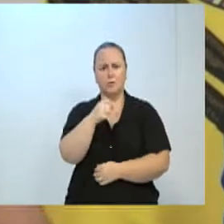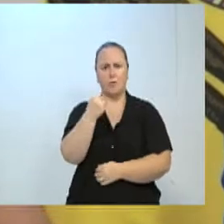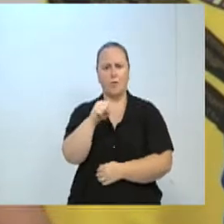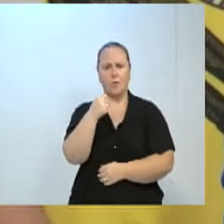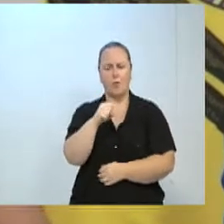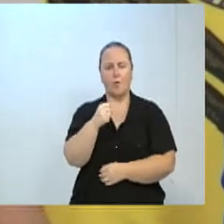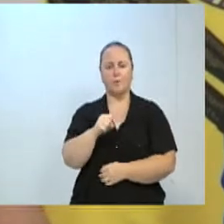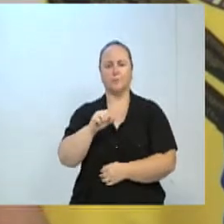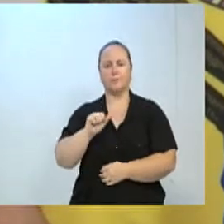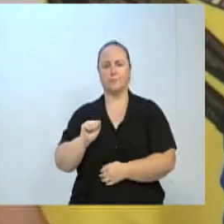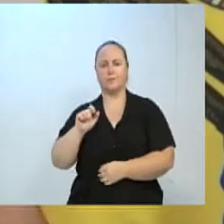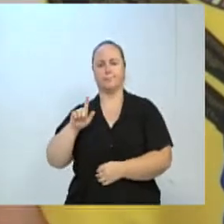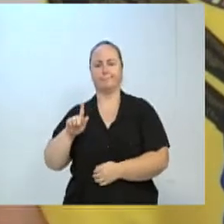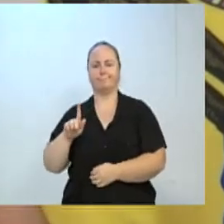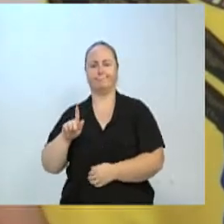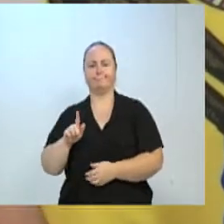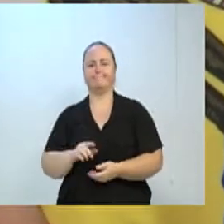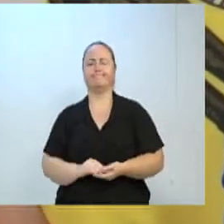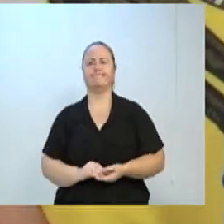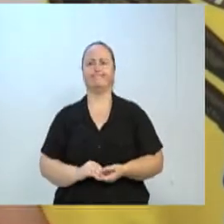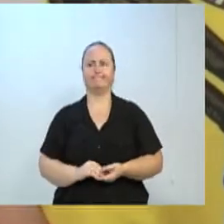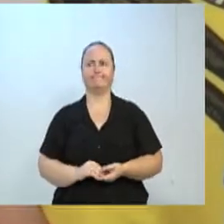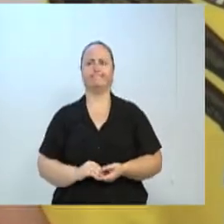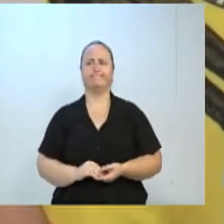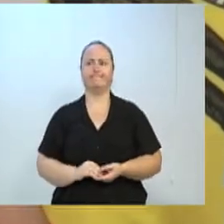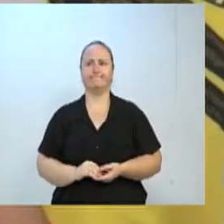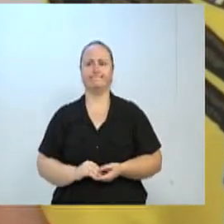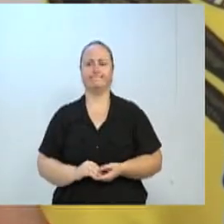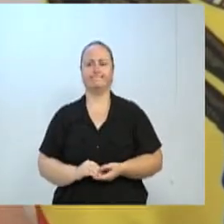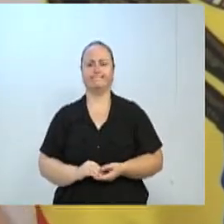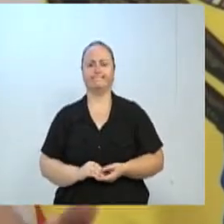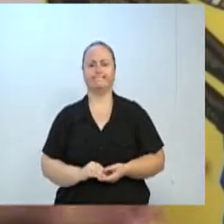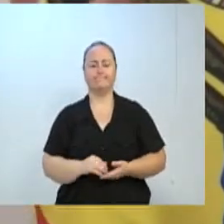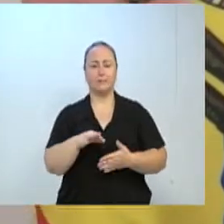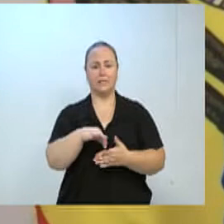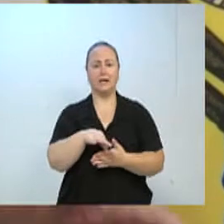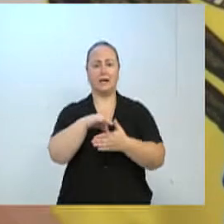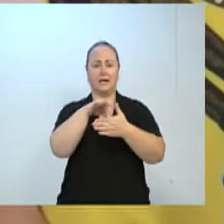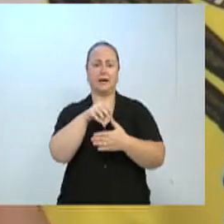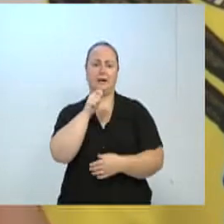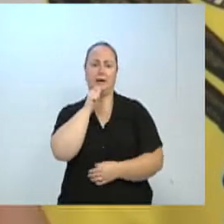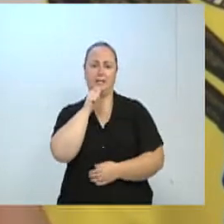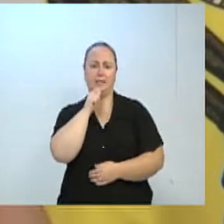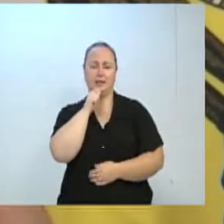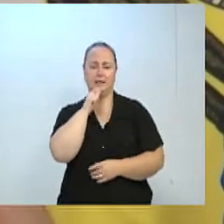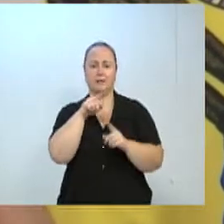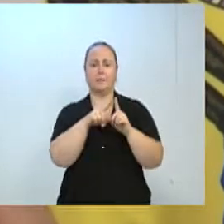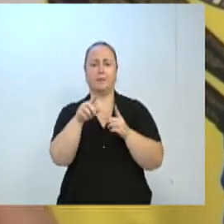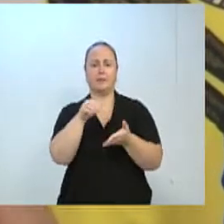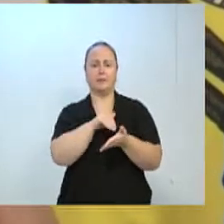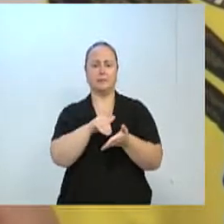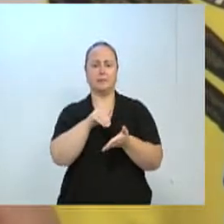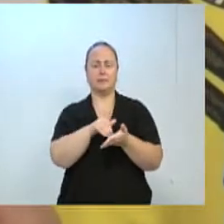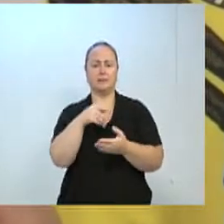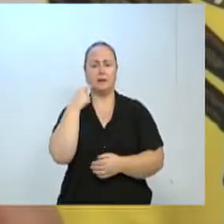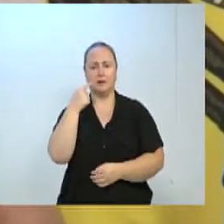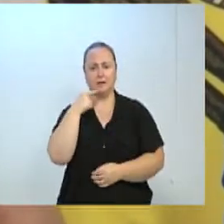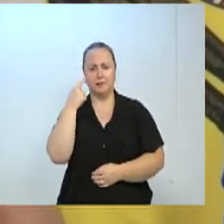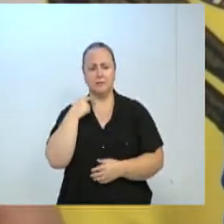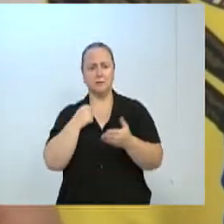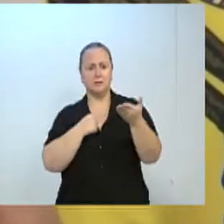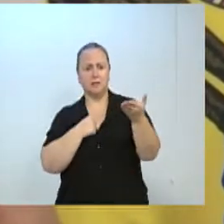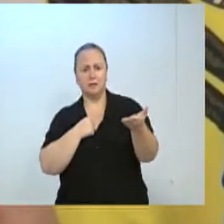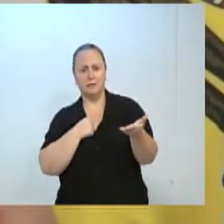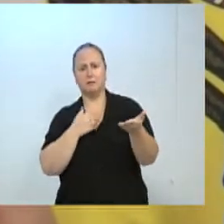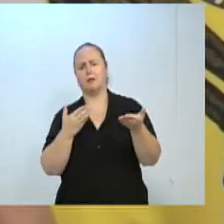Então, assim, pô, o seu líder do governo não está aqui, mas o Marcelo Lazzarin, que agora é o secretário da Saúde, né? Pô, trate